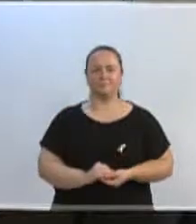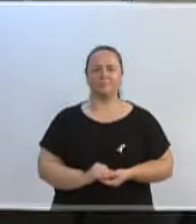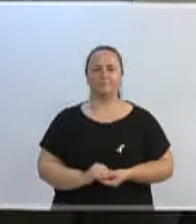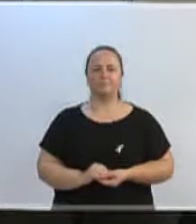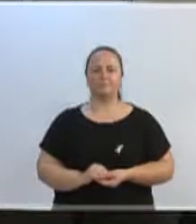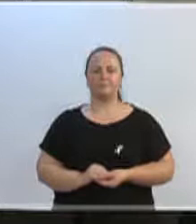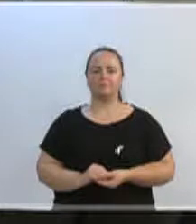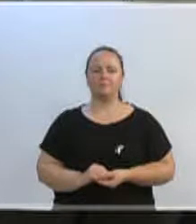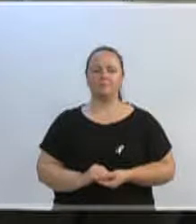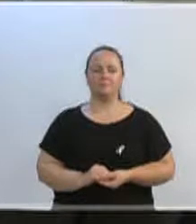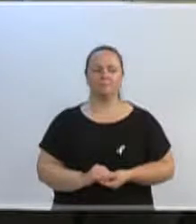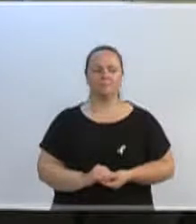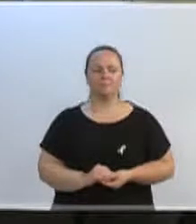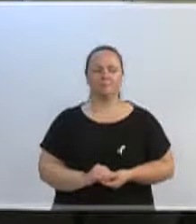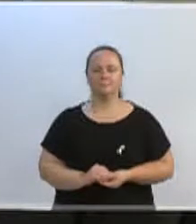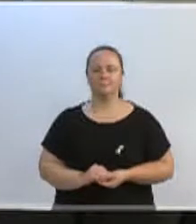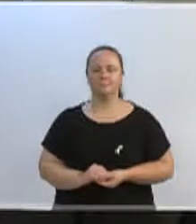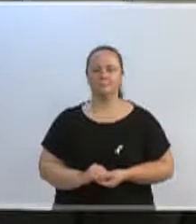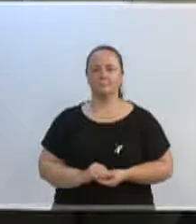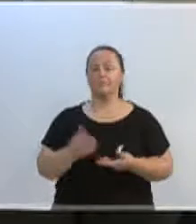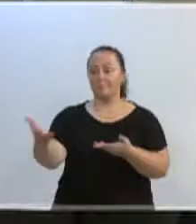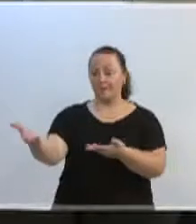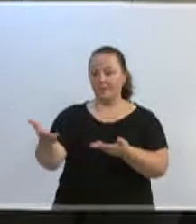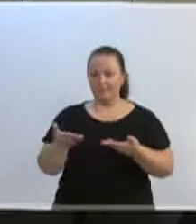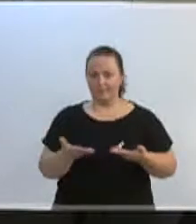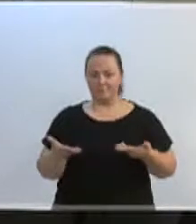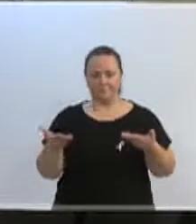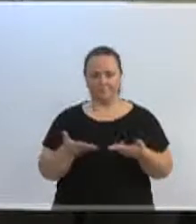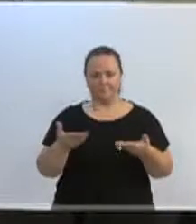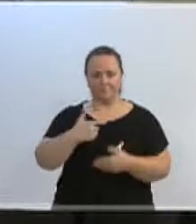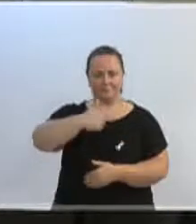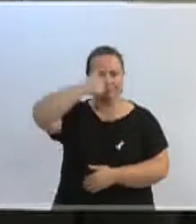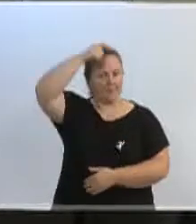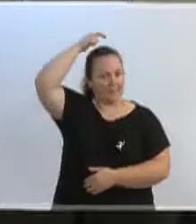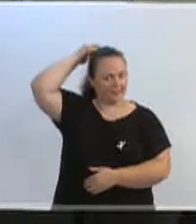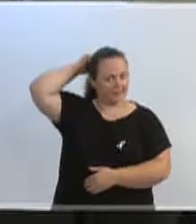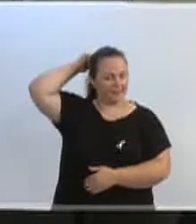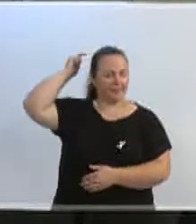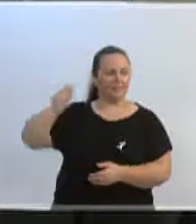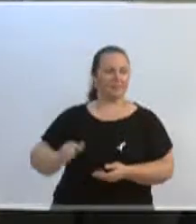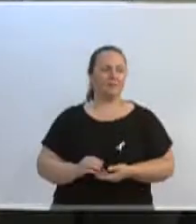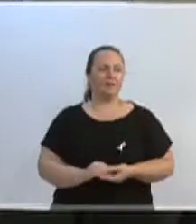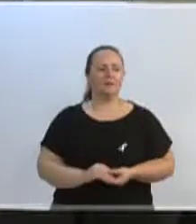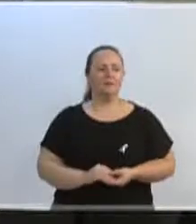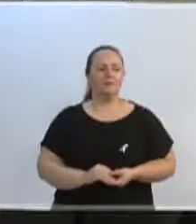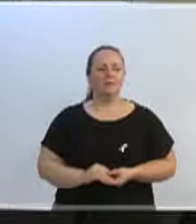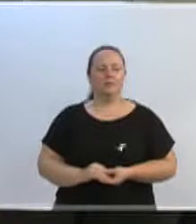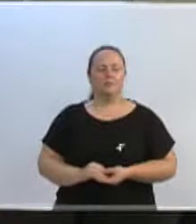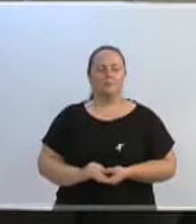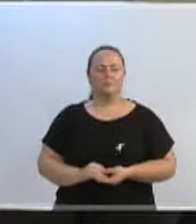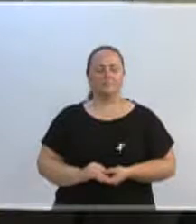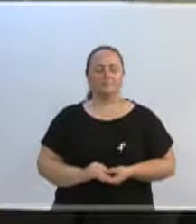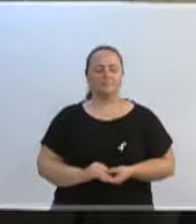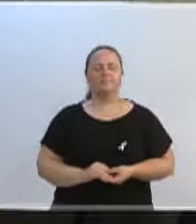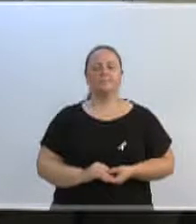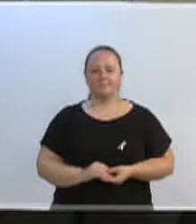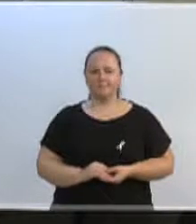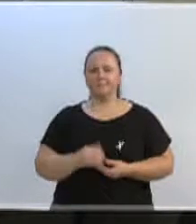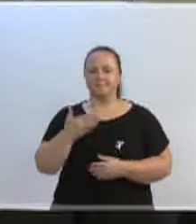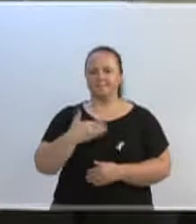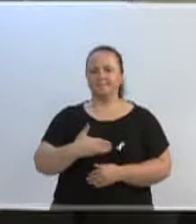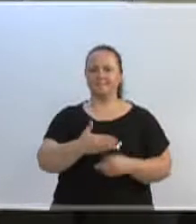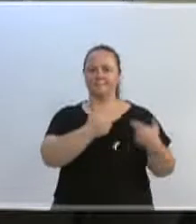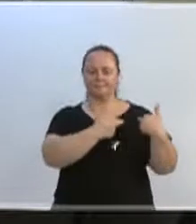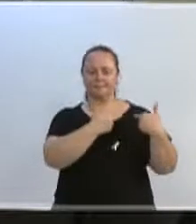Convido nesse momento o vereador Adriano Pereira para fazer uso da palavra e passo os trabalhos ao nosso